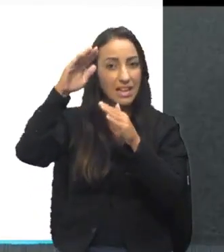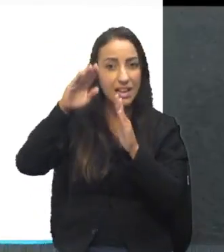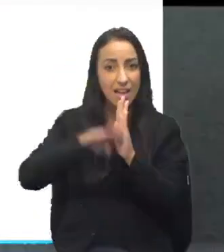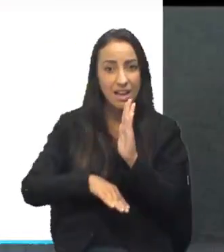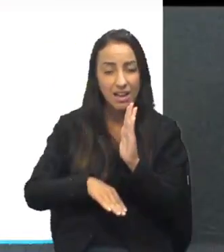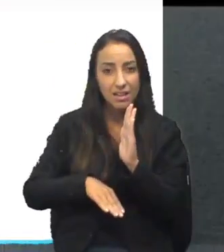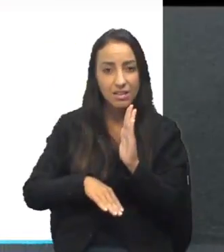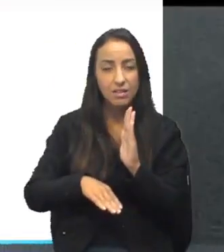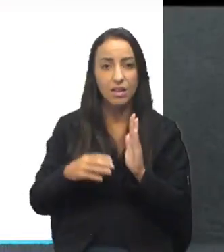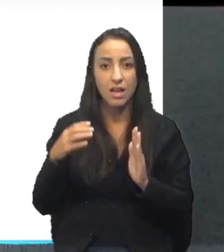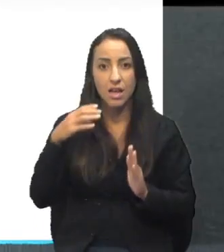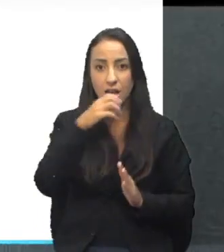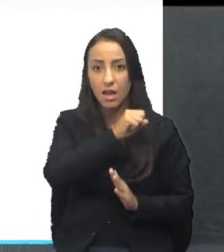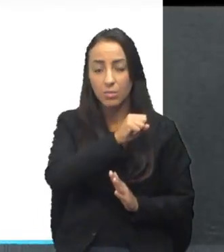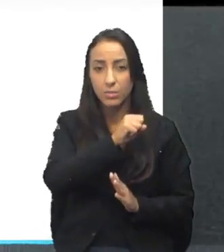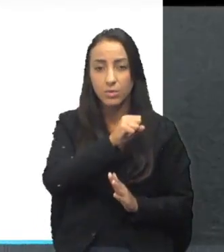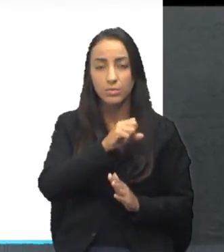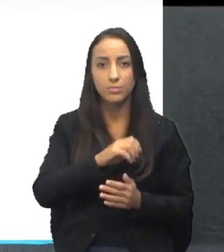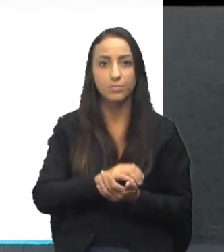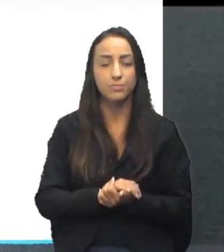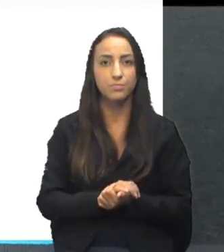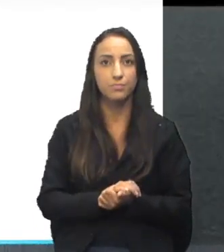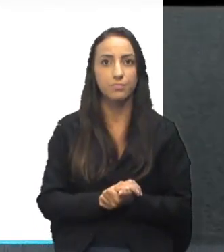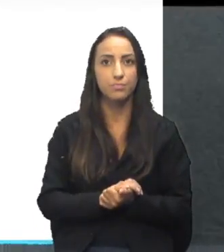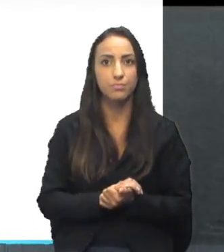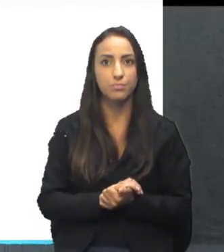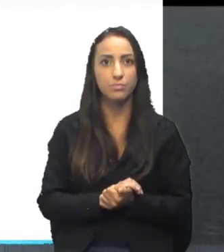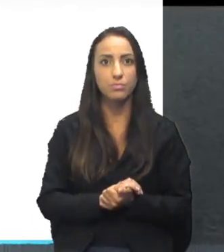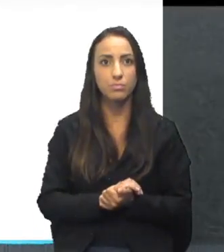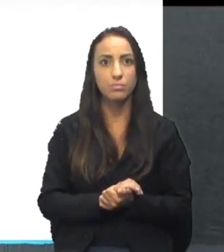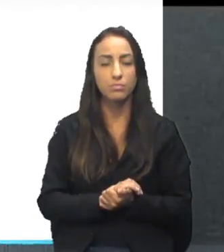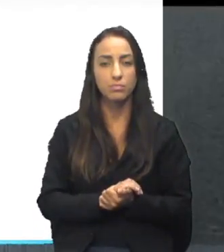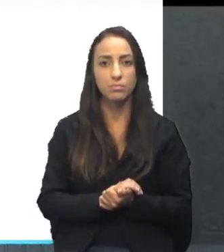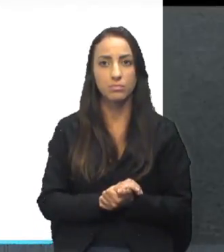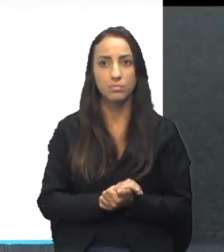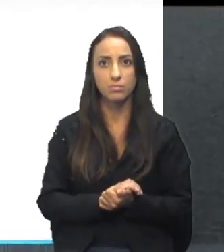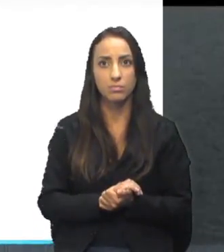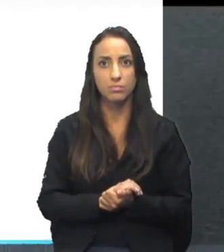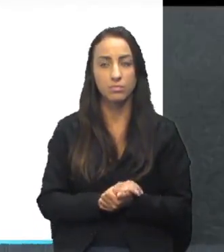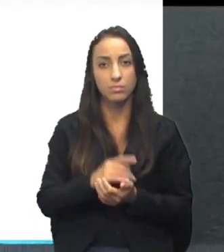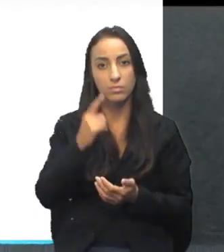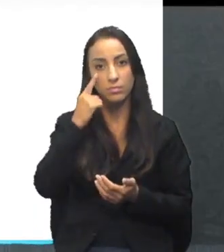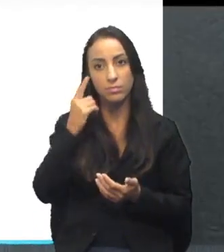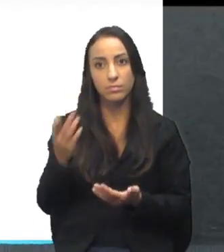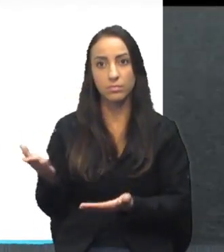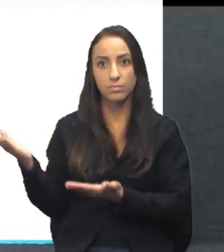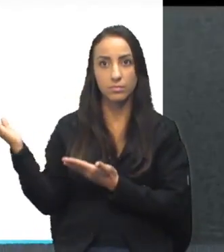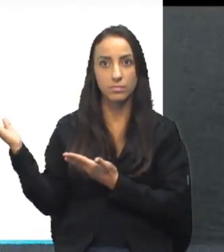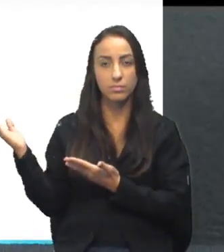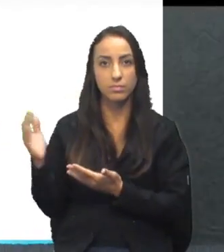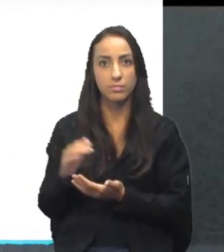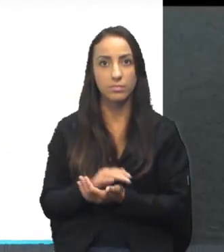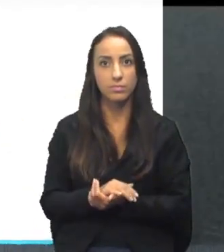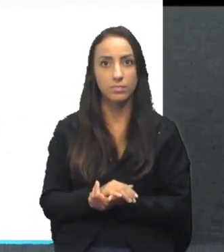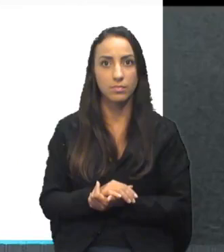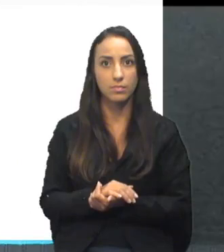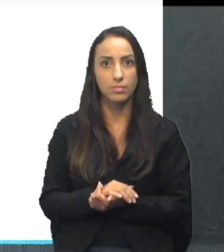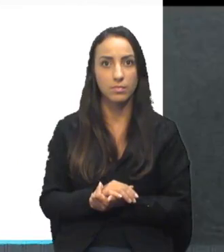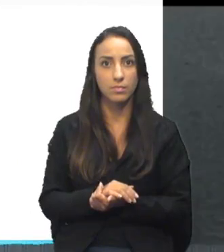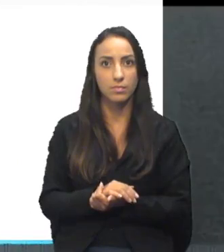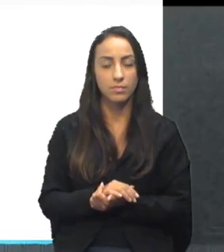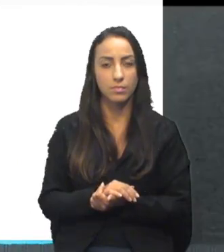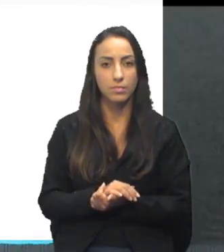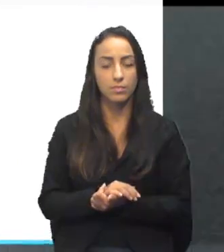repentinamente e aumenta, na verdade, aqui a pressão arterial, tá?